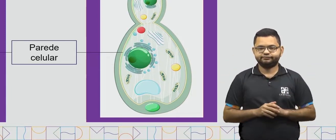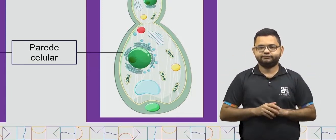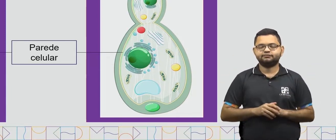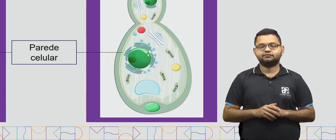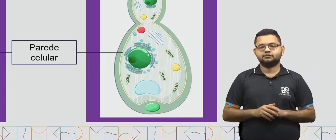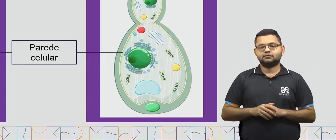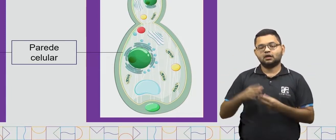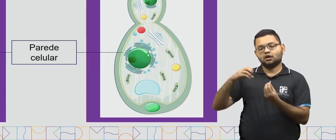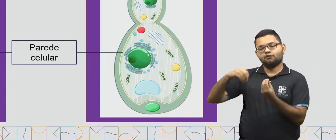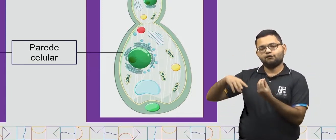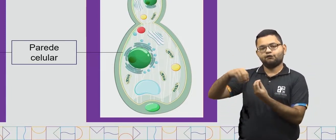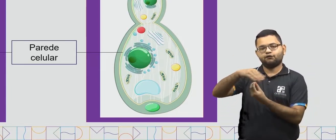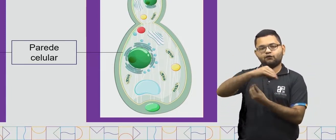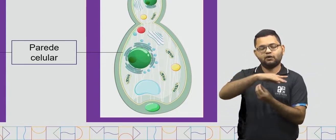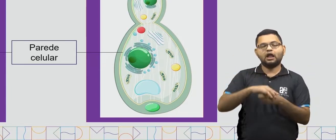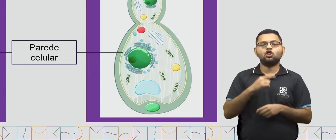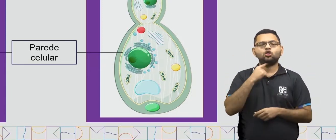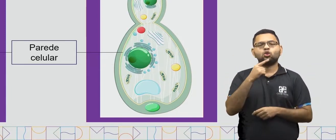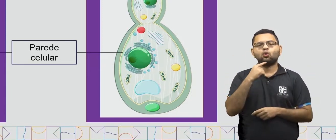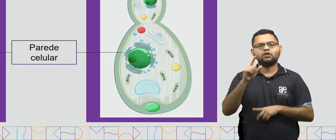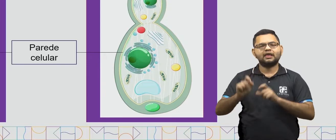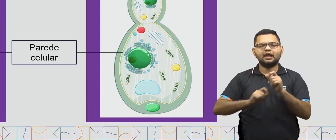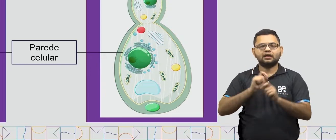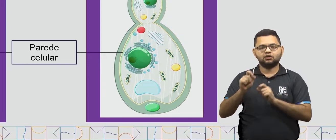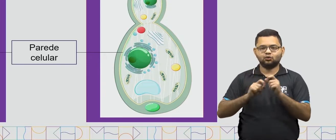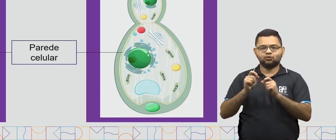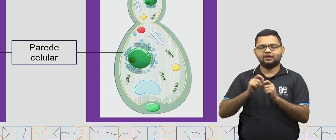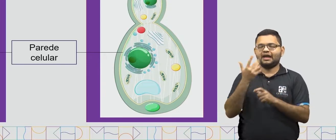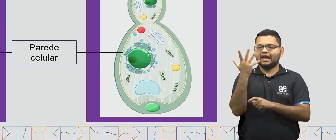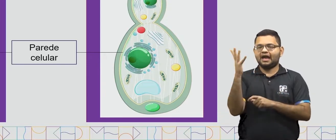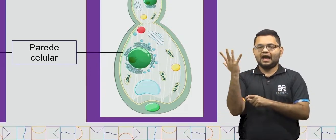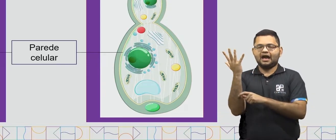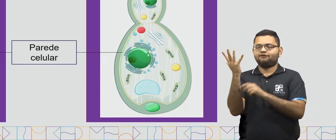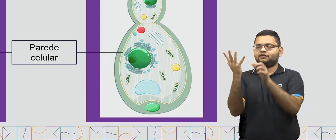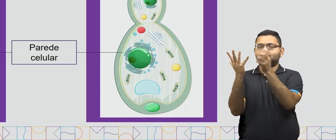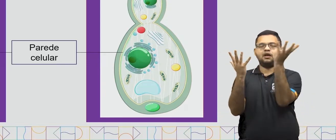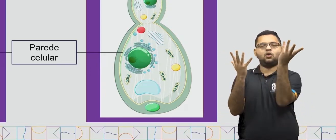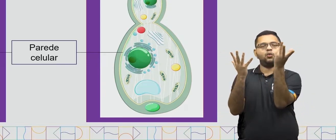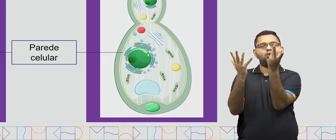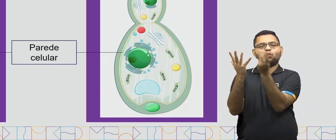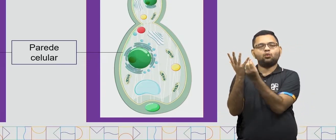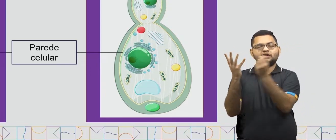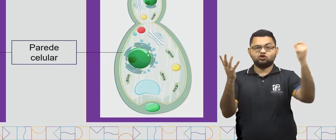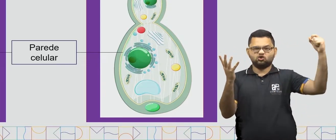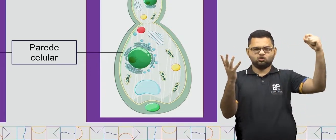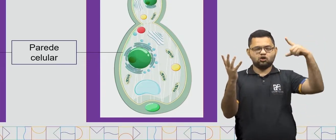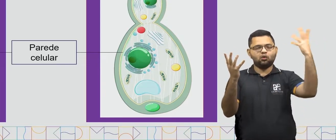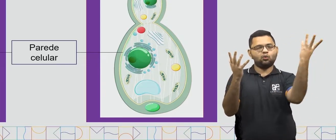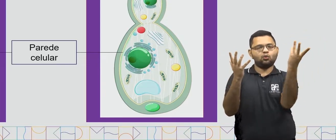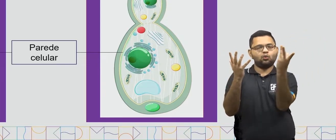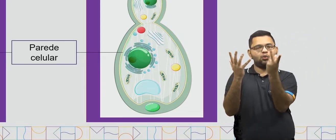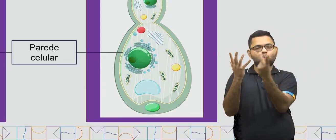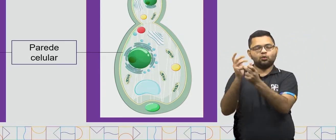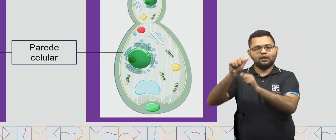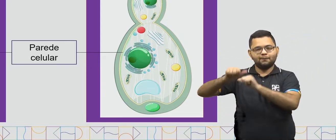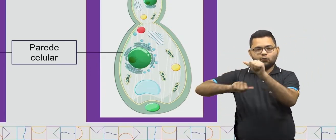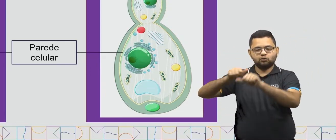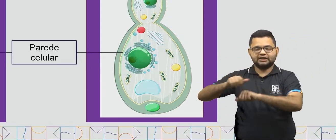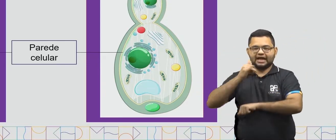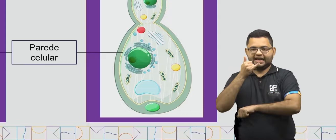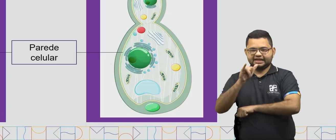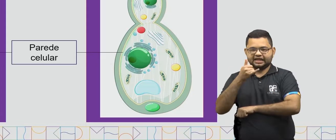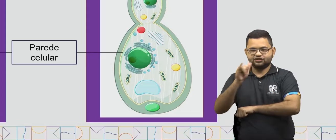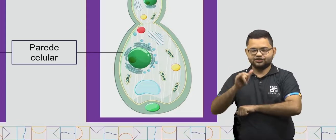células dos fungos não são capazes de fazer fotossíntese, que é o processo pelo qual as plantas obtêm energia,